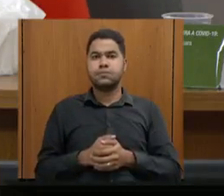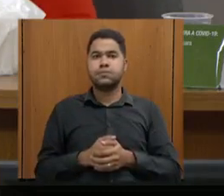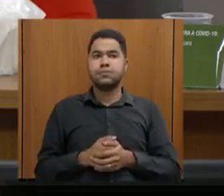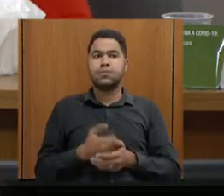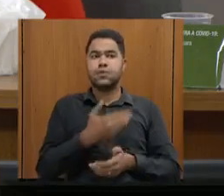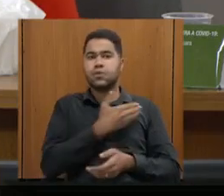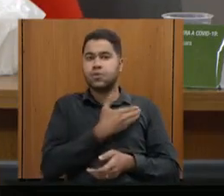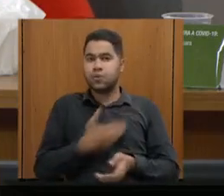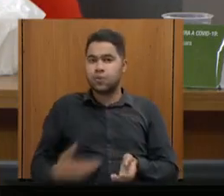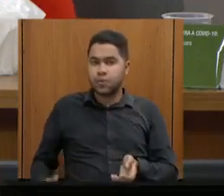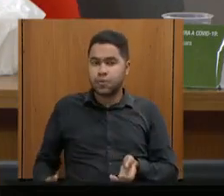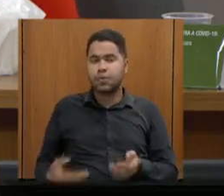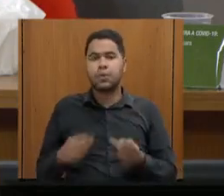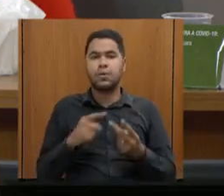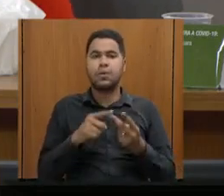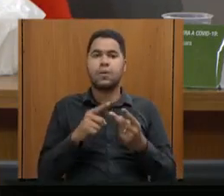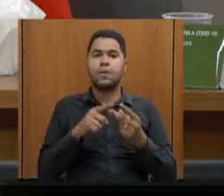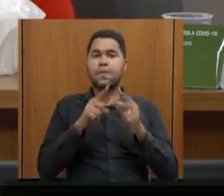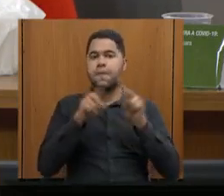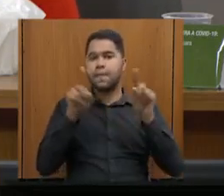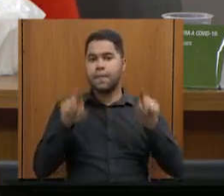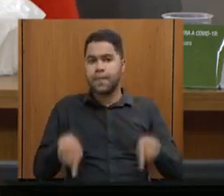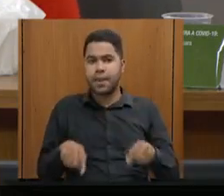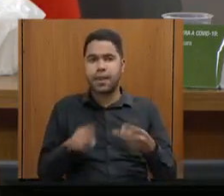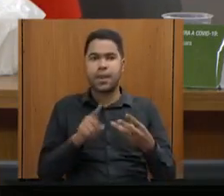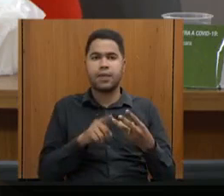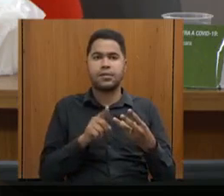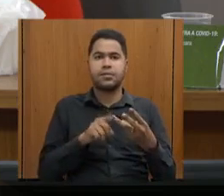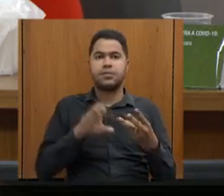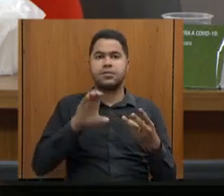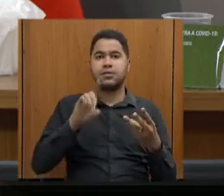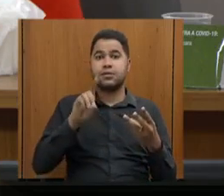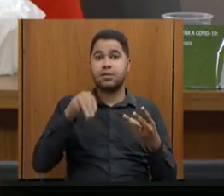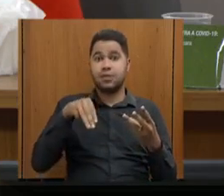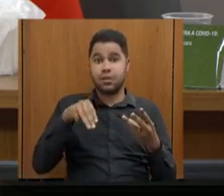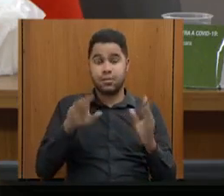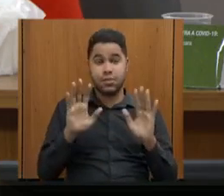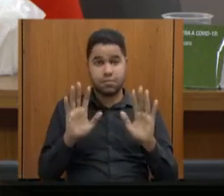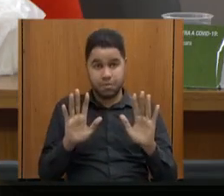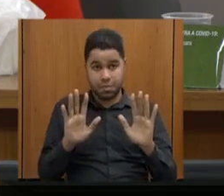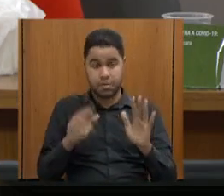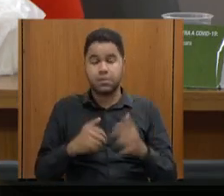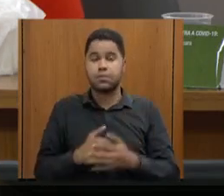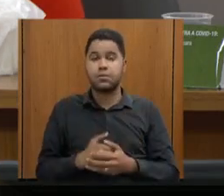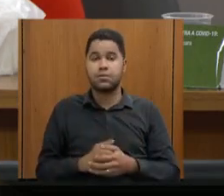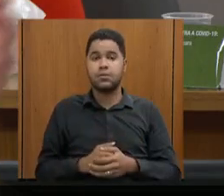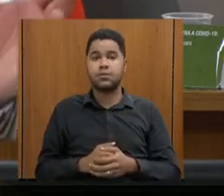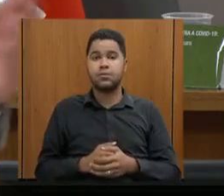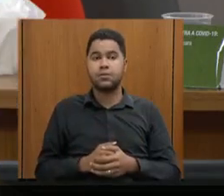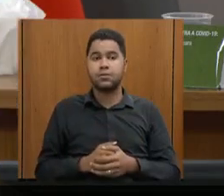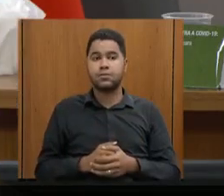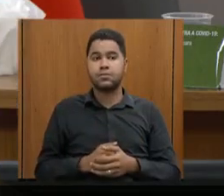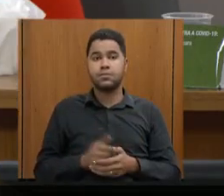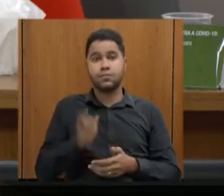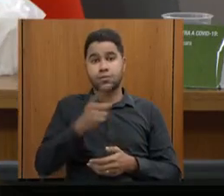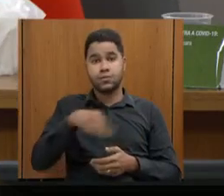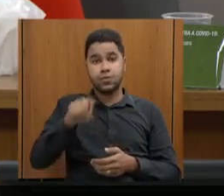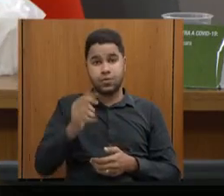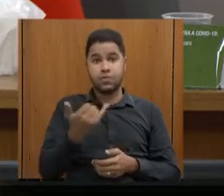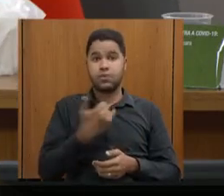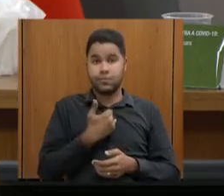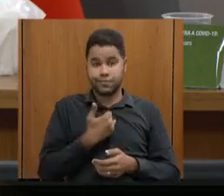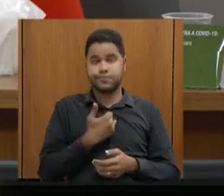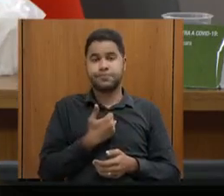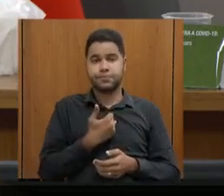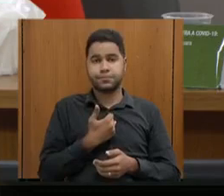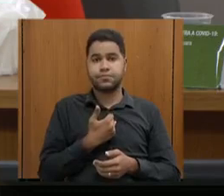governança de mercado de cvm mas é o que você disse